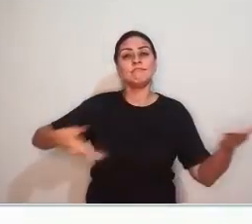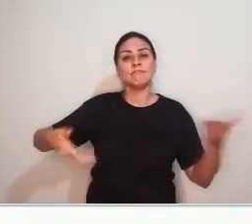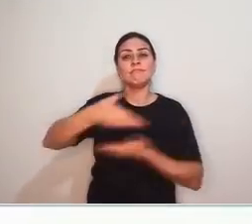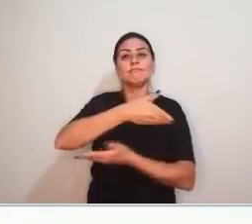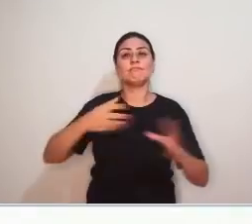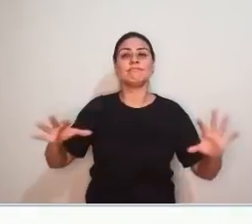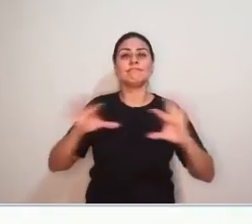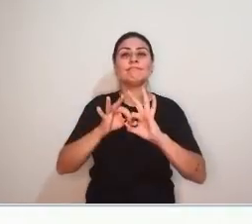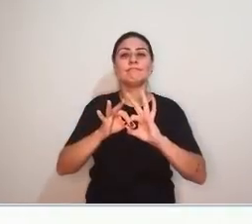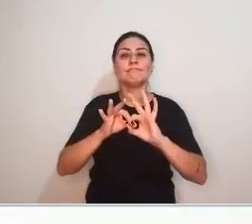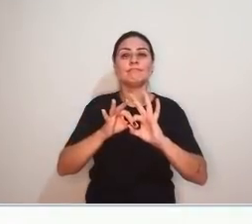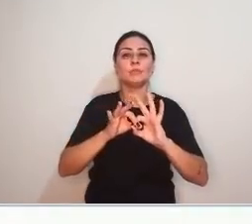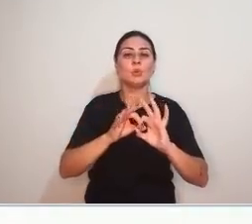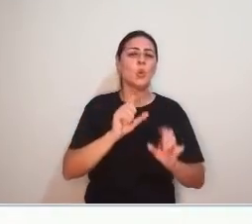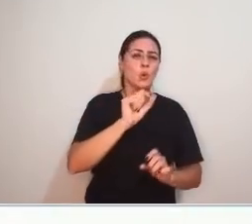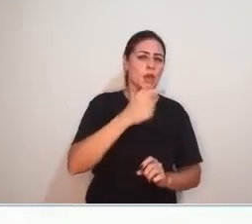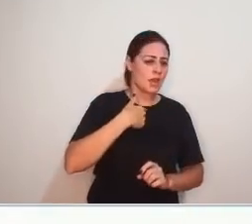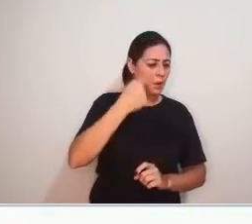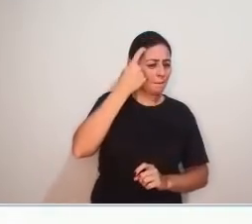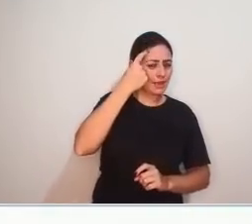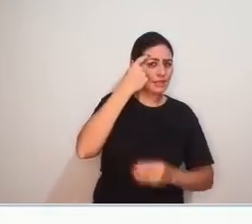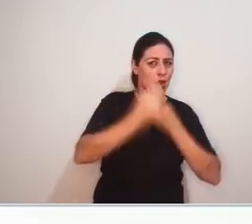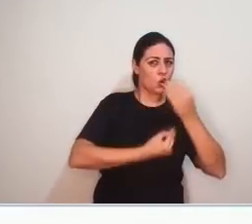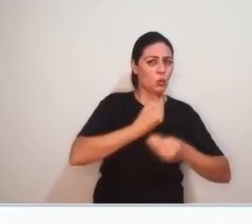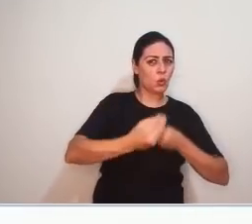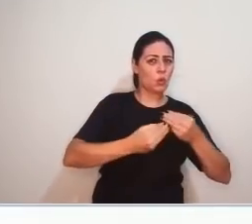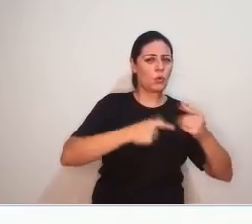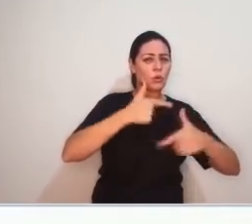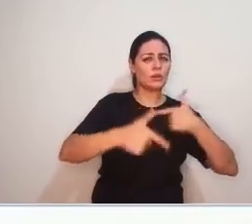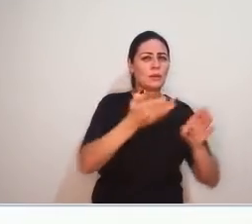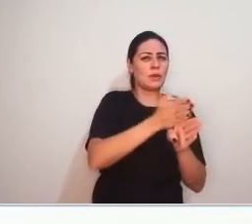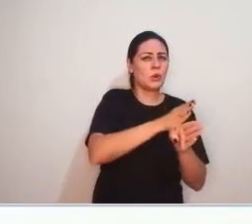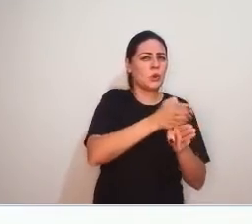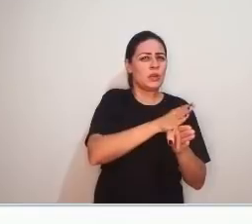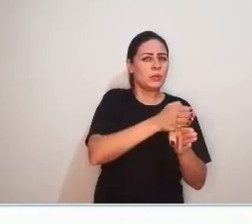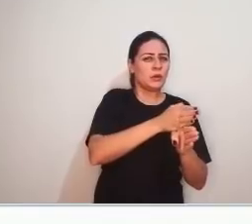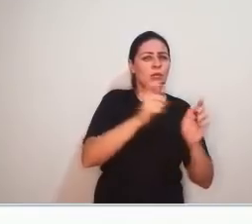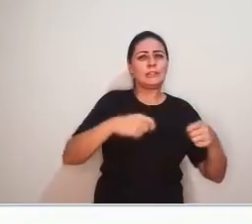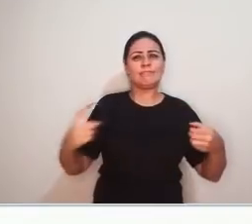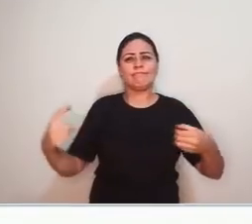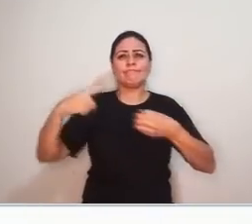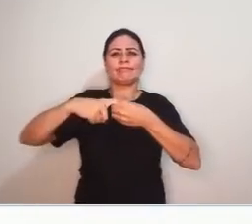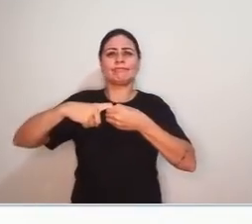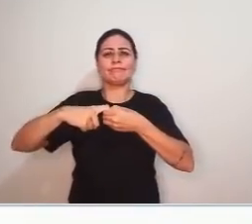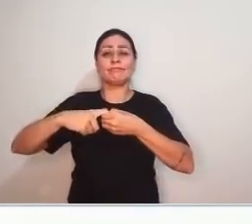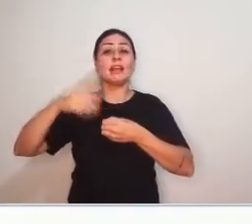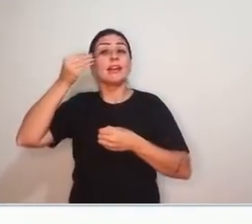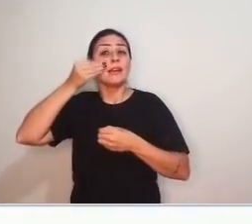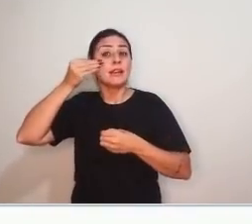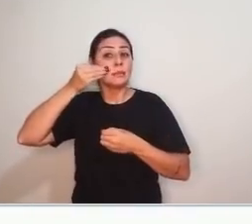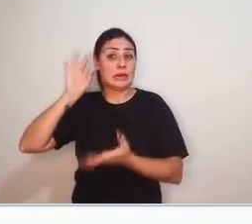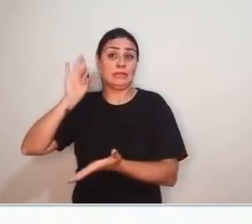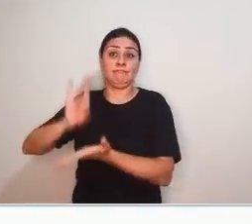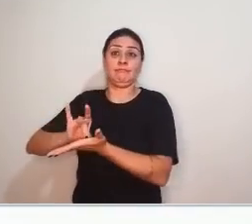integrada. Tá? O que quer dizer integrada? O que eu pensei no trabalho do modelo híbrido, eu preciso de alguma maneira integrar